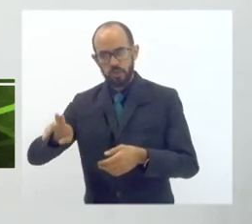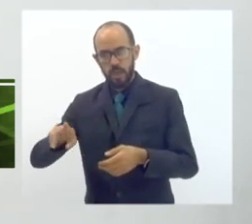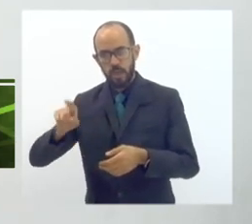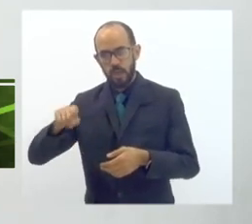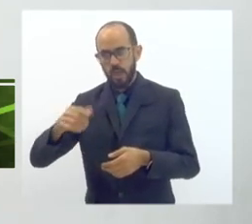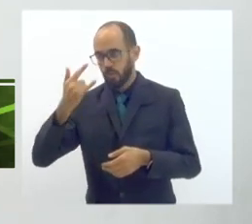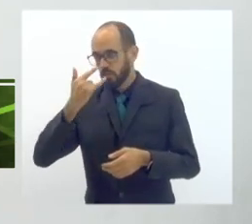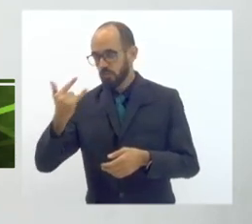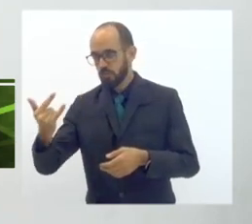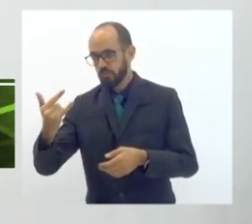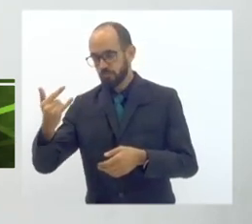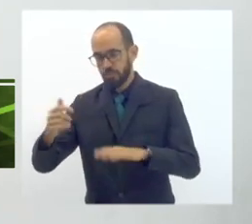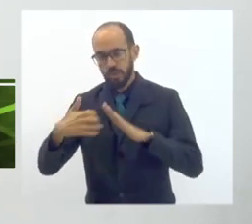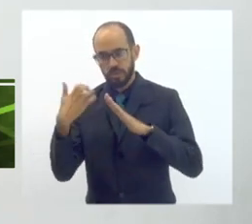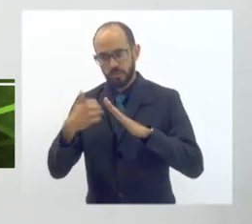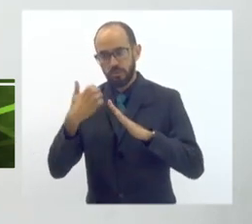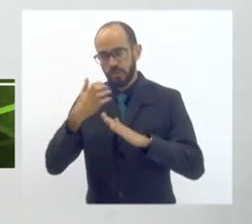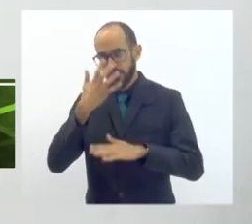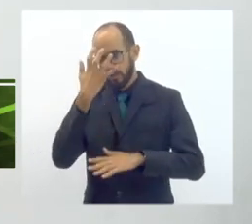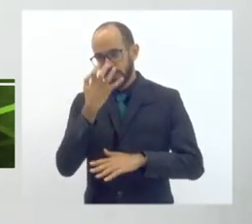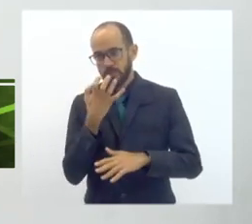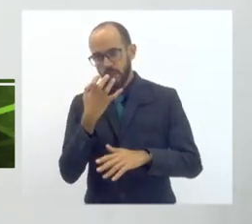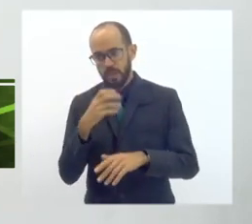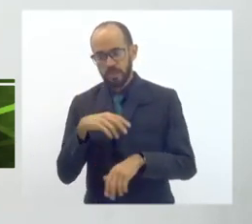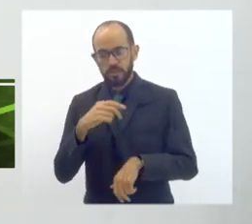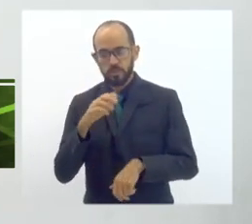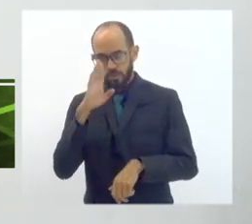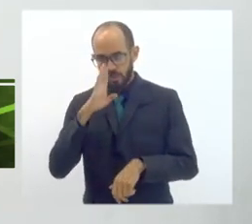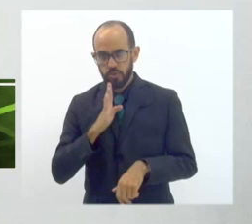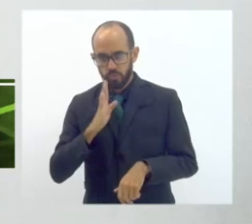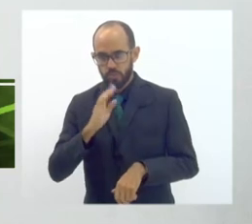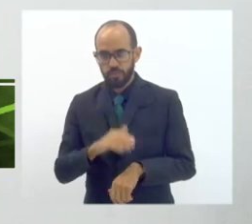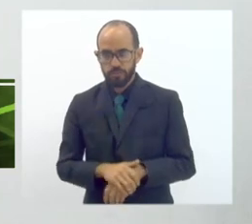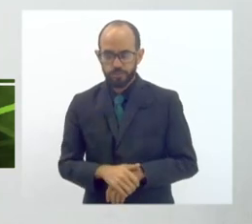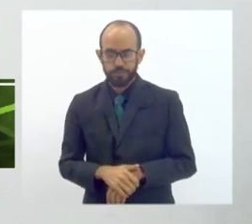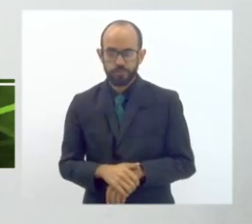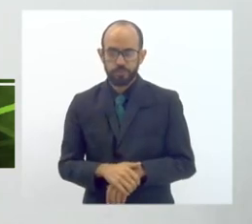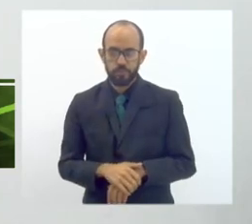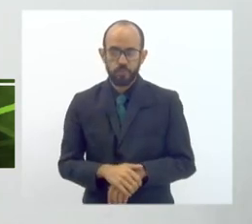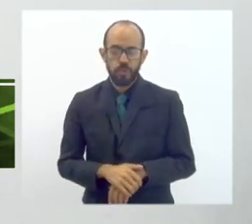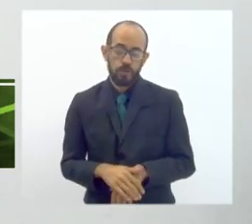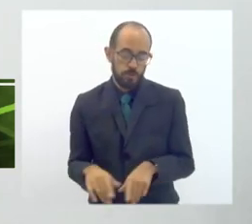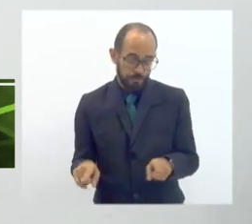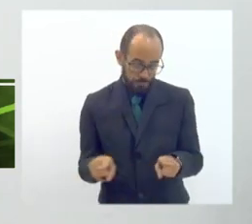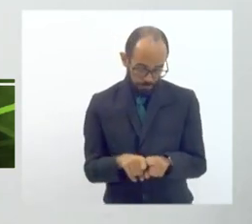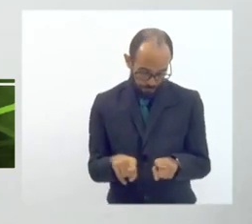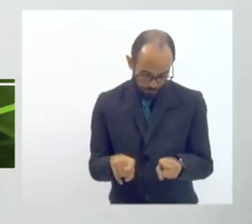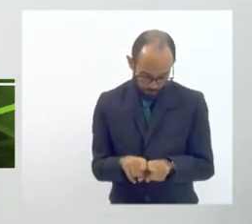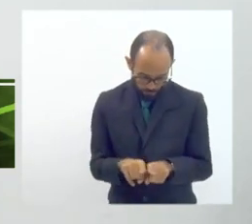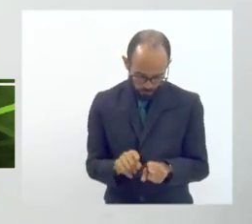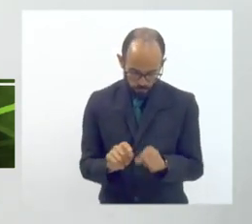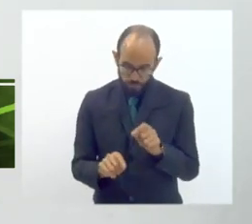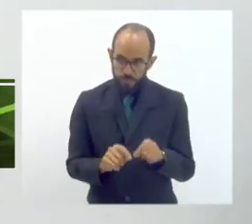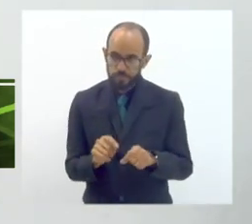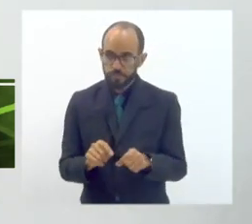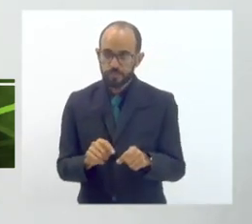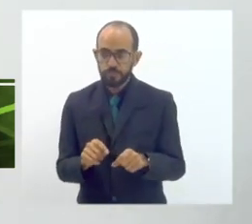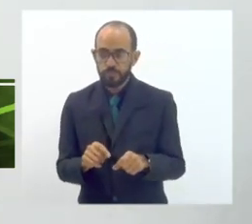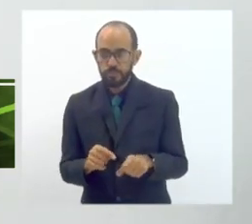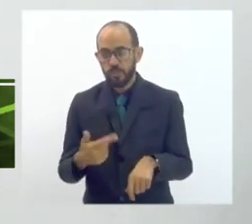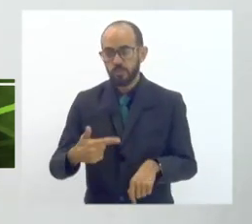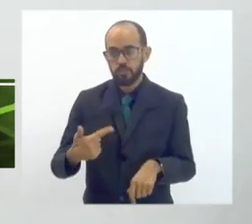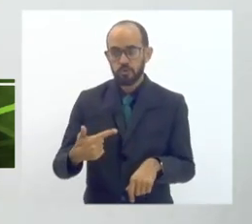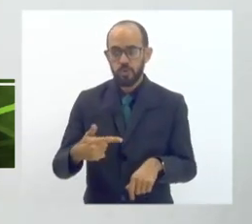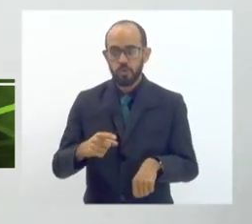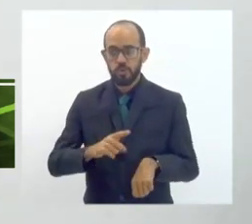atrativo muito grande para as empresas sérias desse país. Num segundo momento, numa segunda linha de atuação que vamos fazer